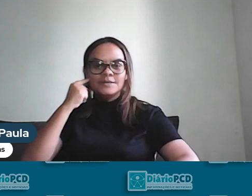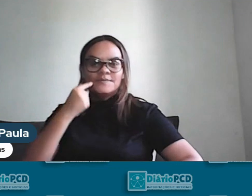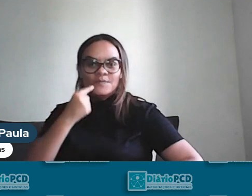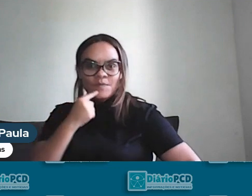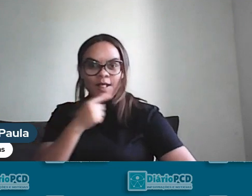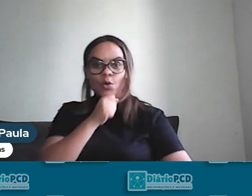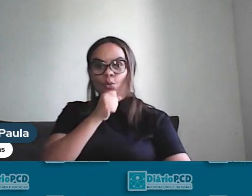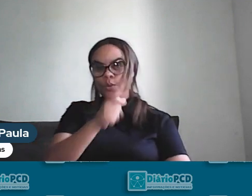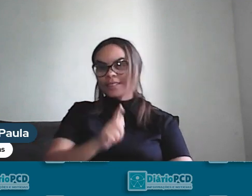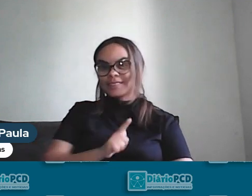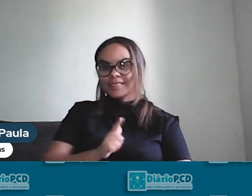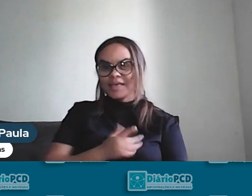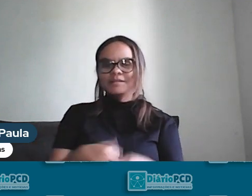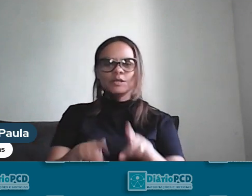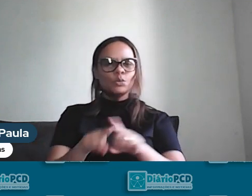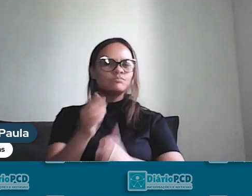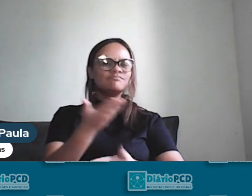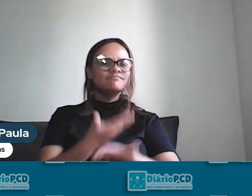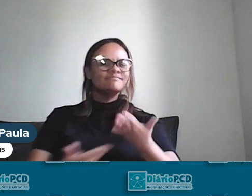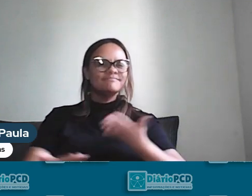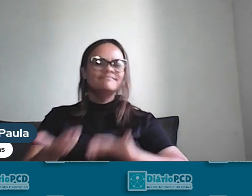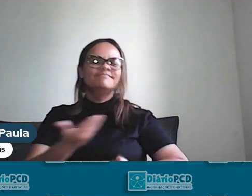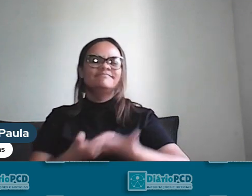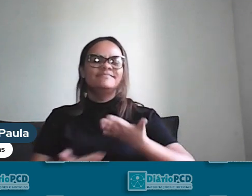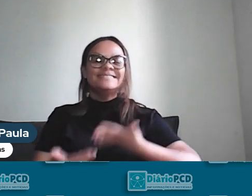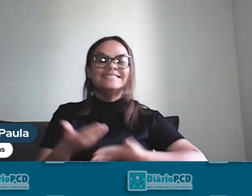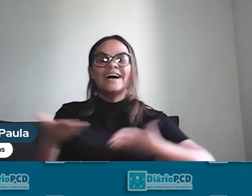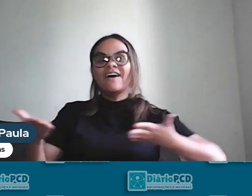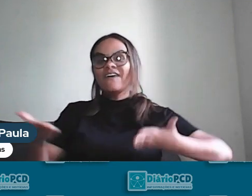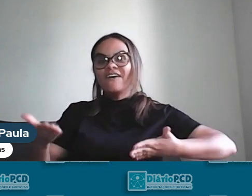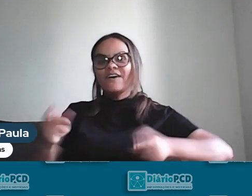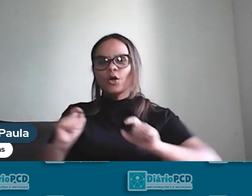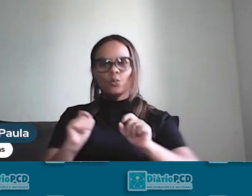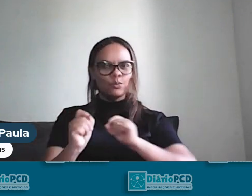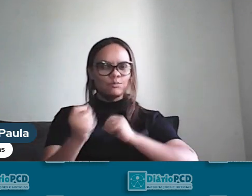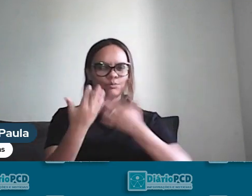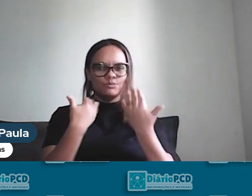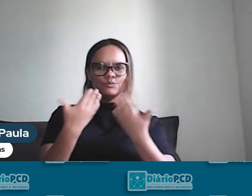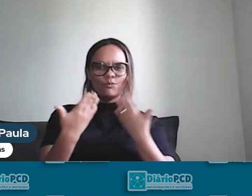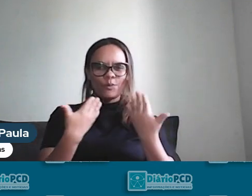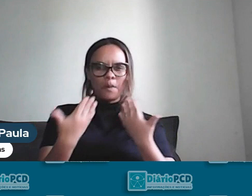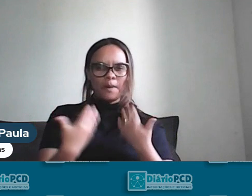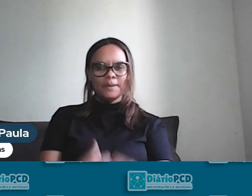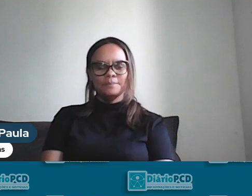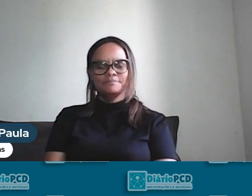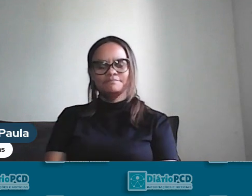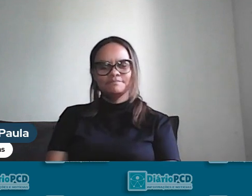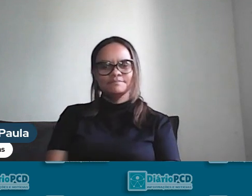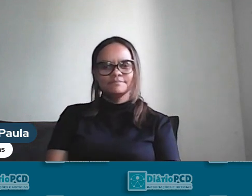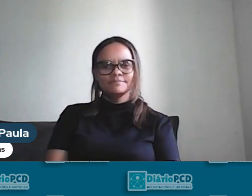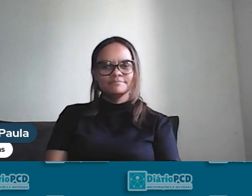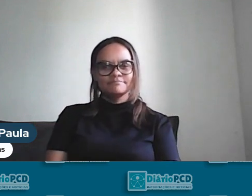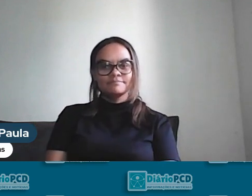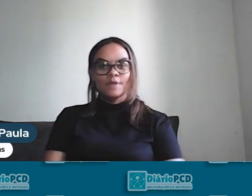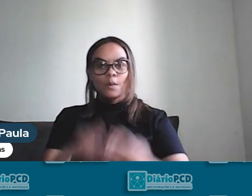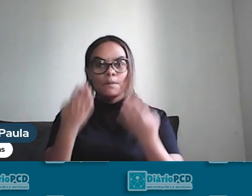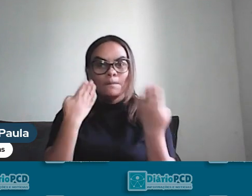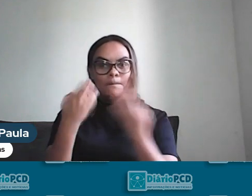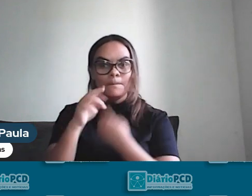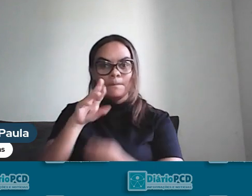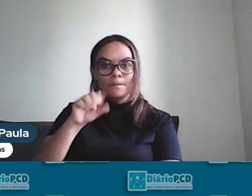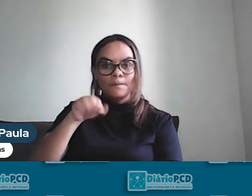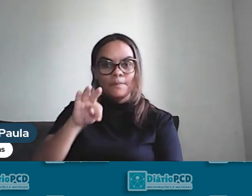que nós temos. Nós vamos compartilhar com você, a partir de agora, um bate-papo com a psicóloga